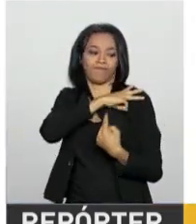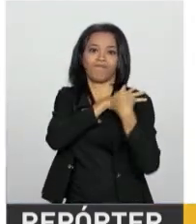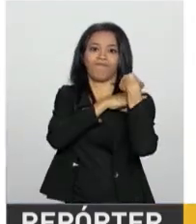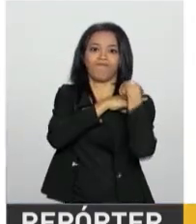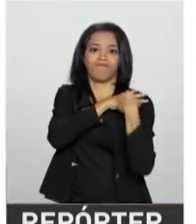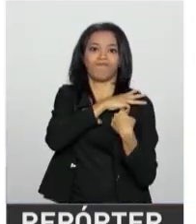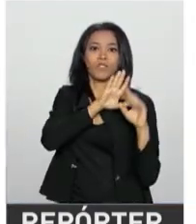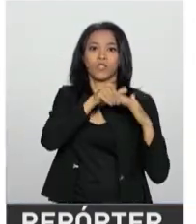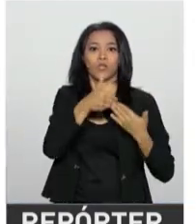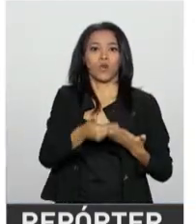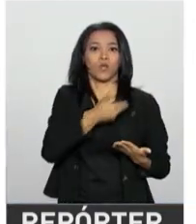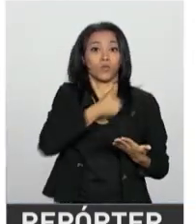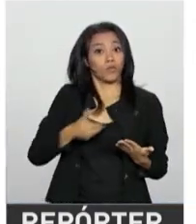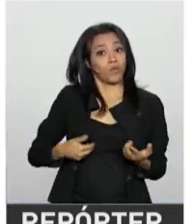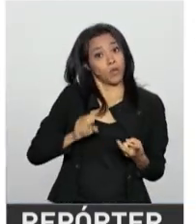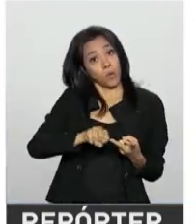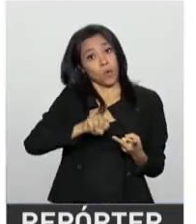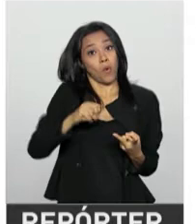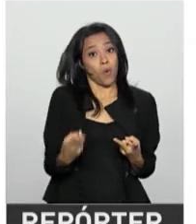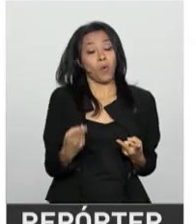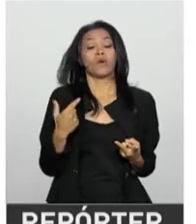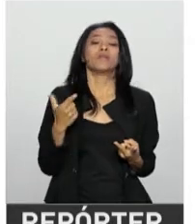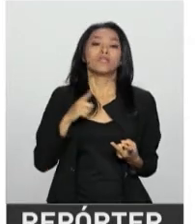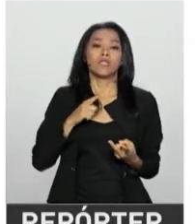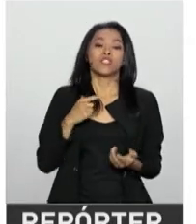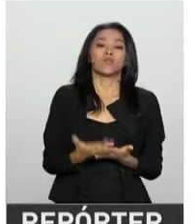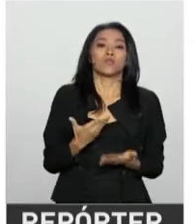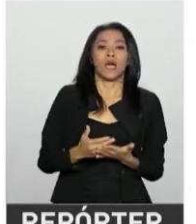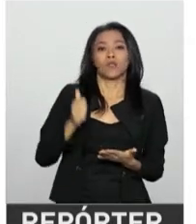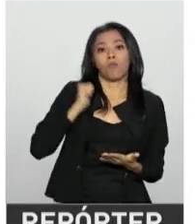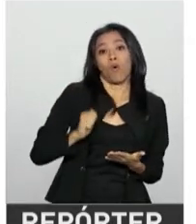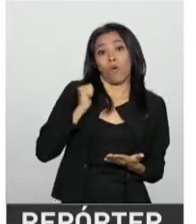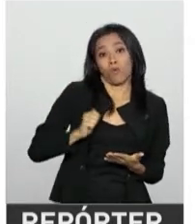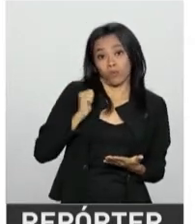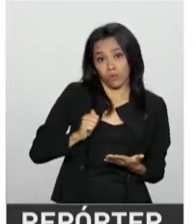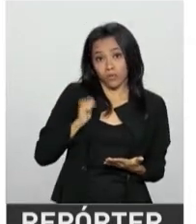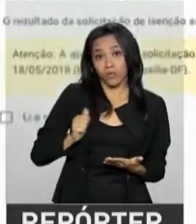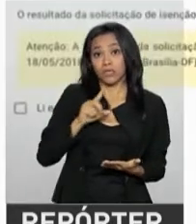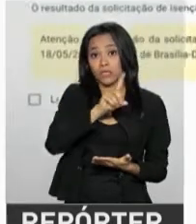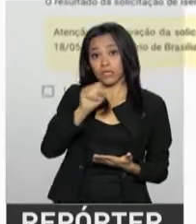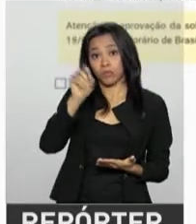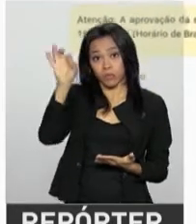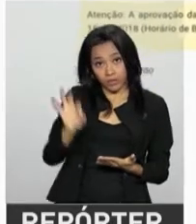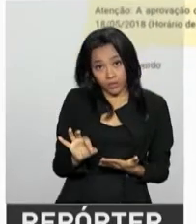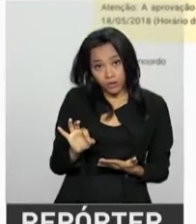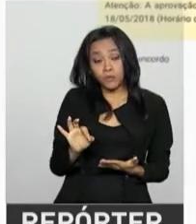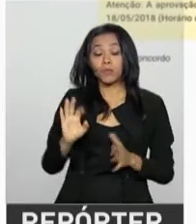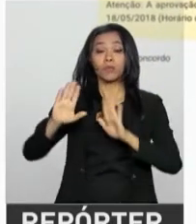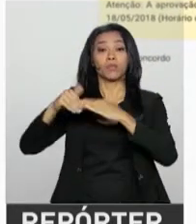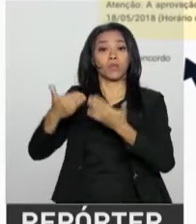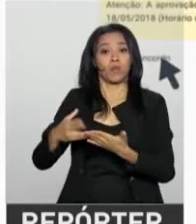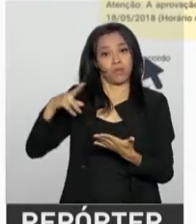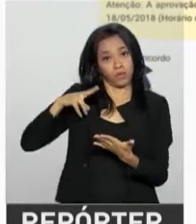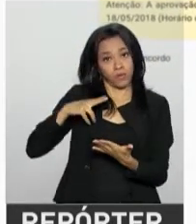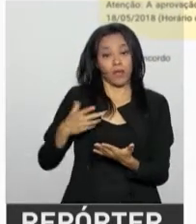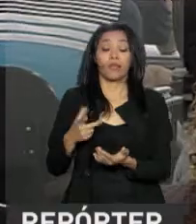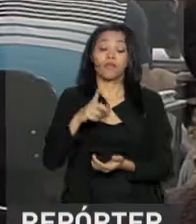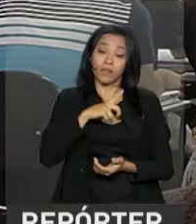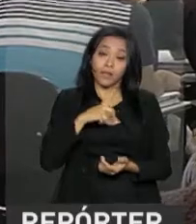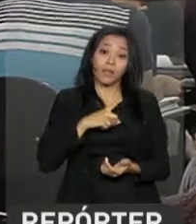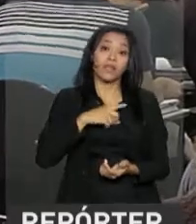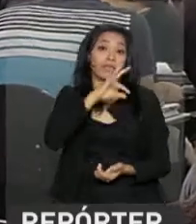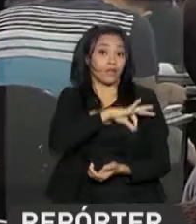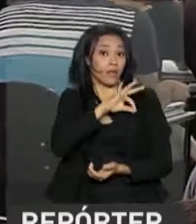na rede pública ou que tenham estudado como bolsista integral em escola particular também é preciso ter renda per capita igual